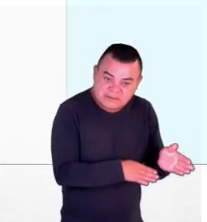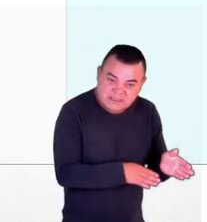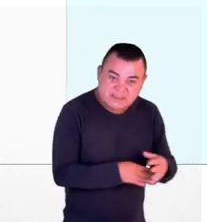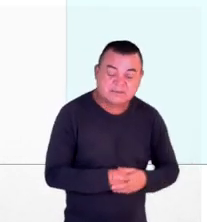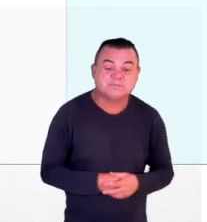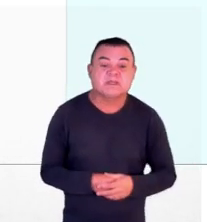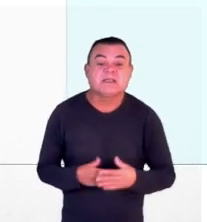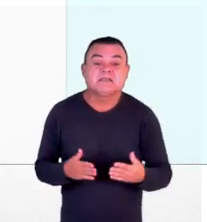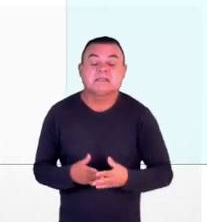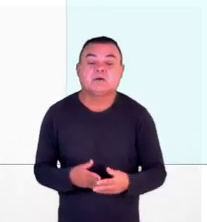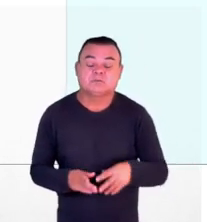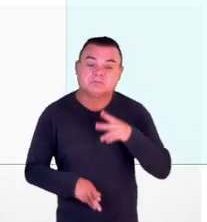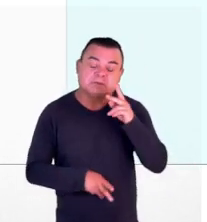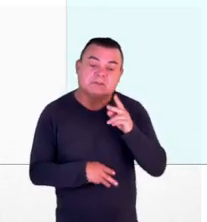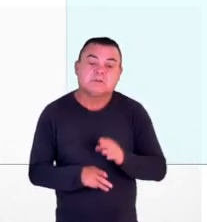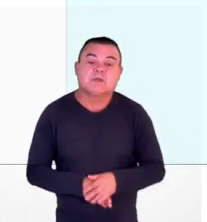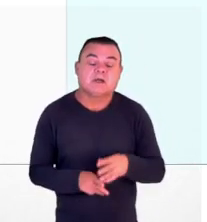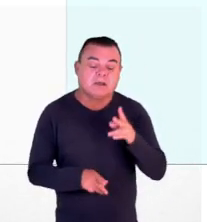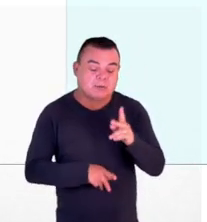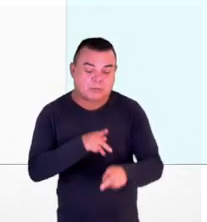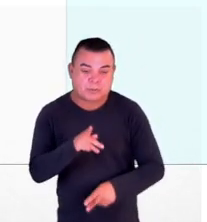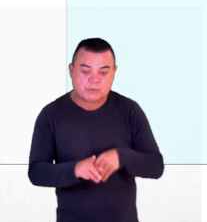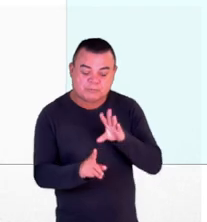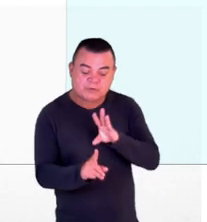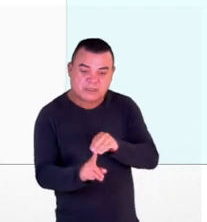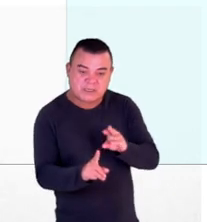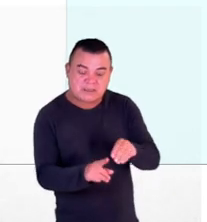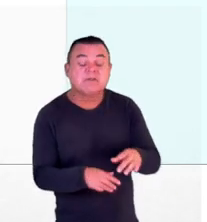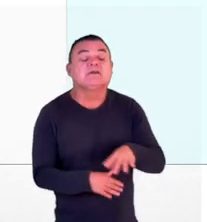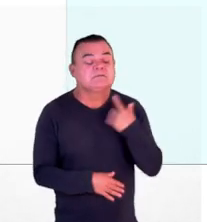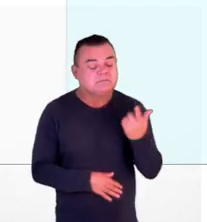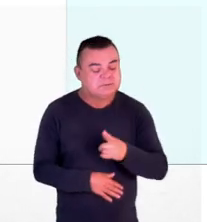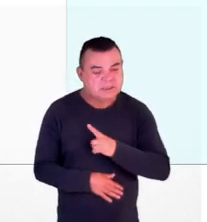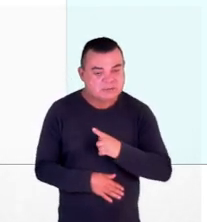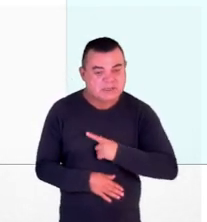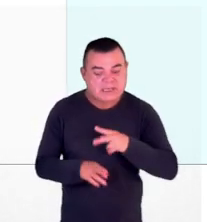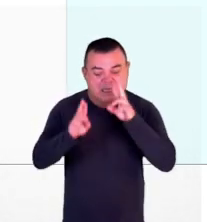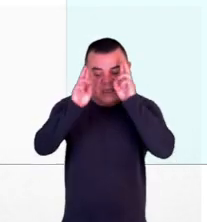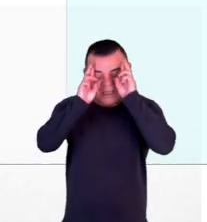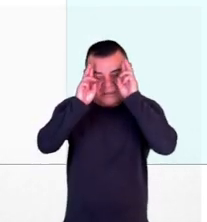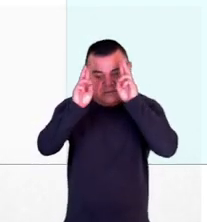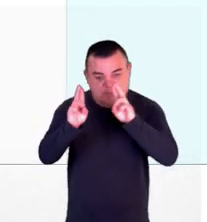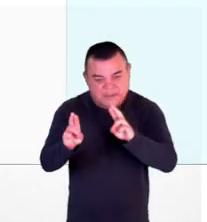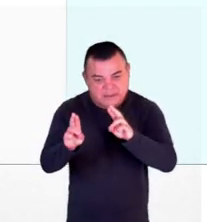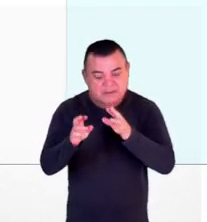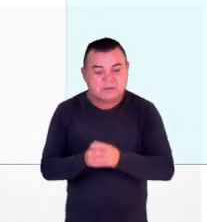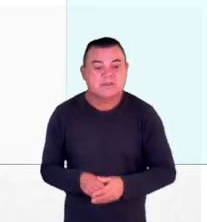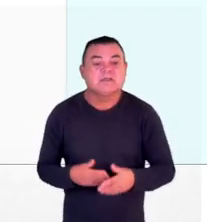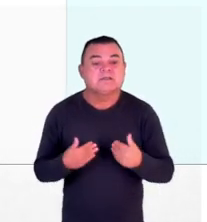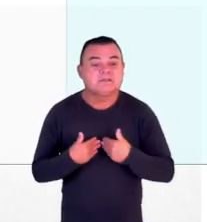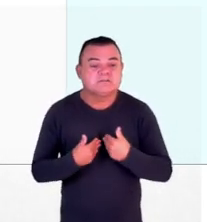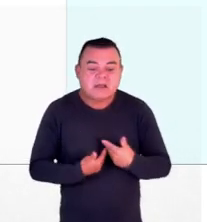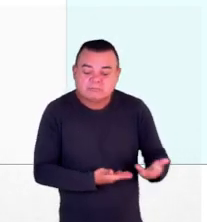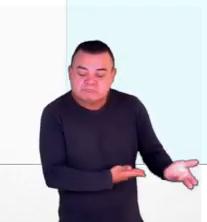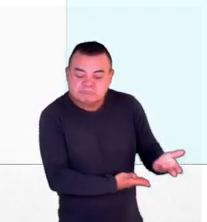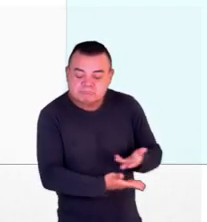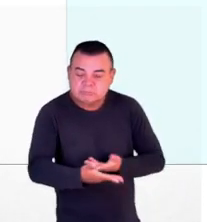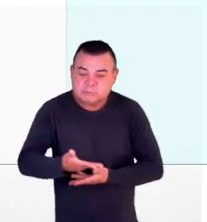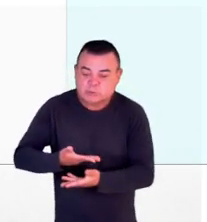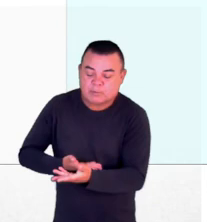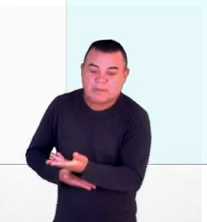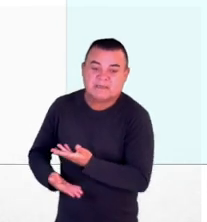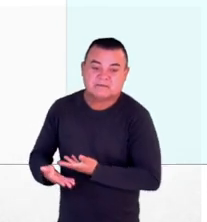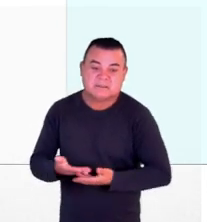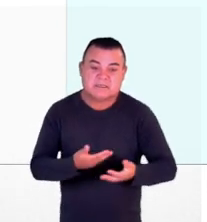vulneráveis a gente tem todo esse cuidado e esse respeito também em estar eh eh partilhando né e